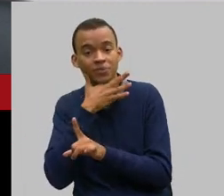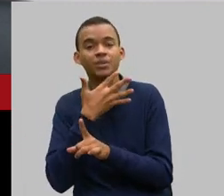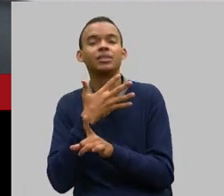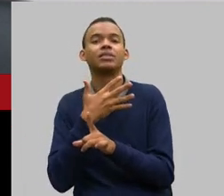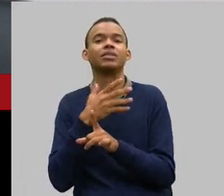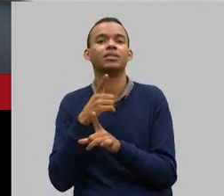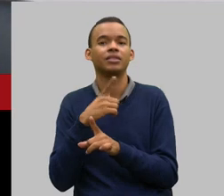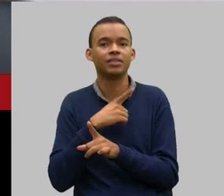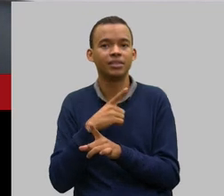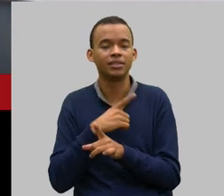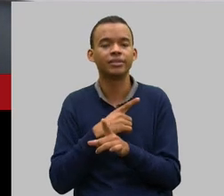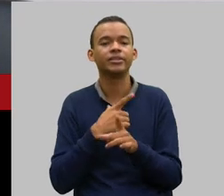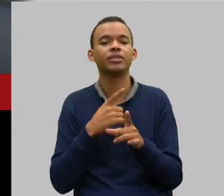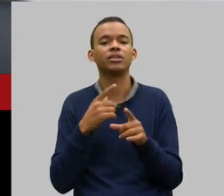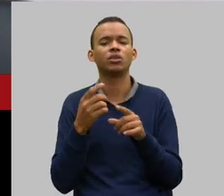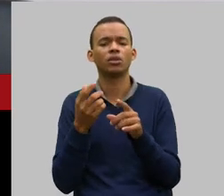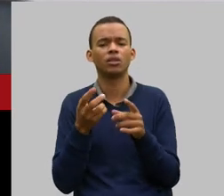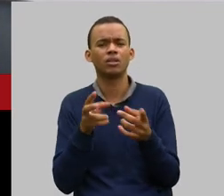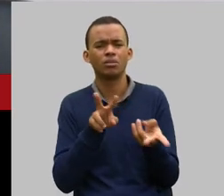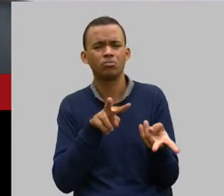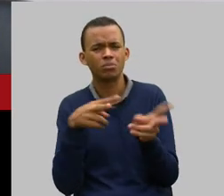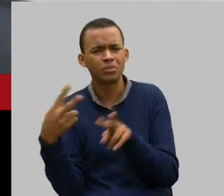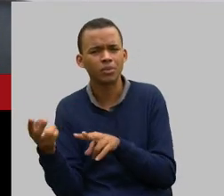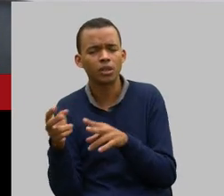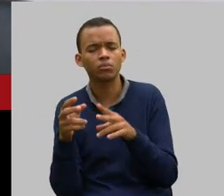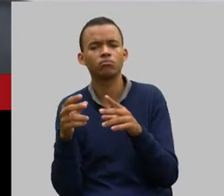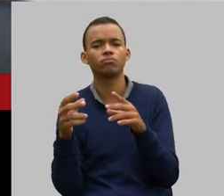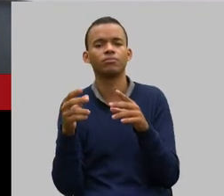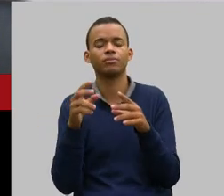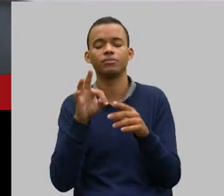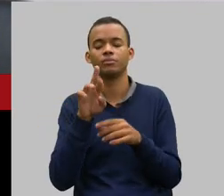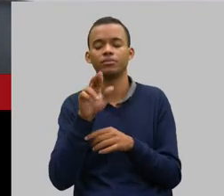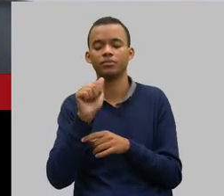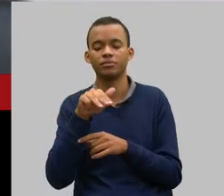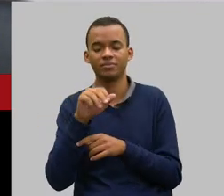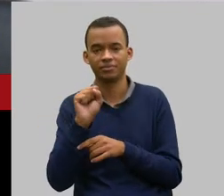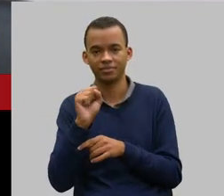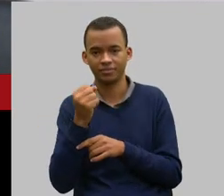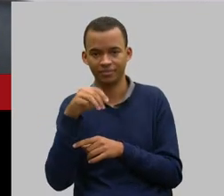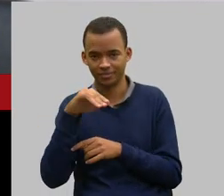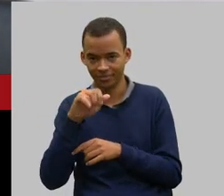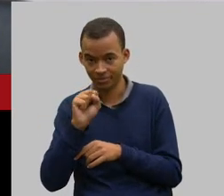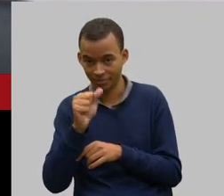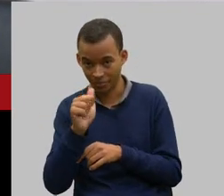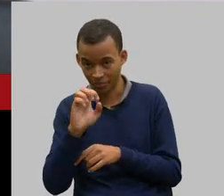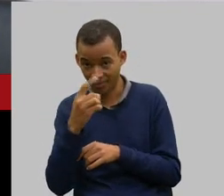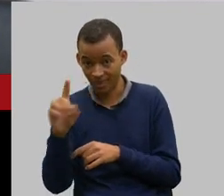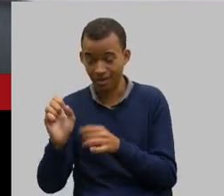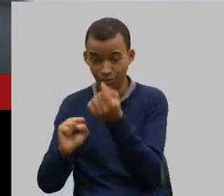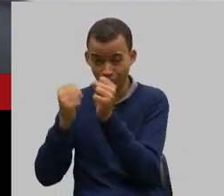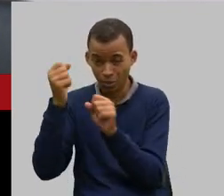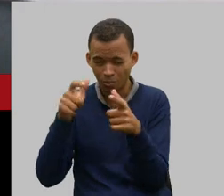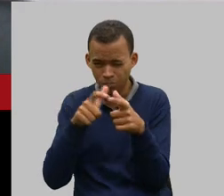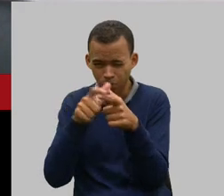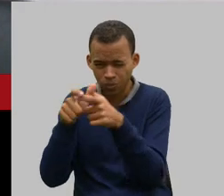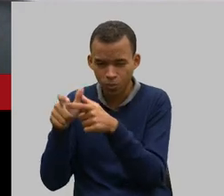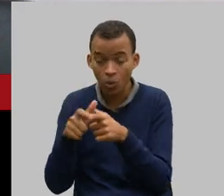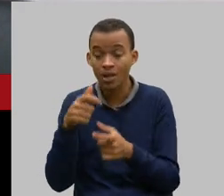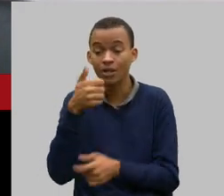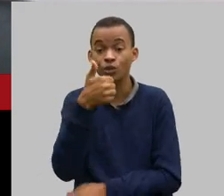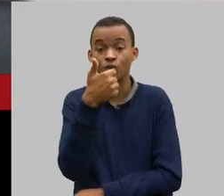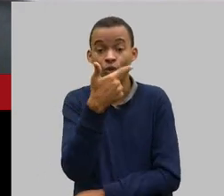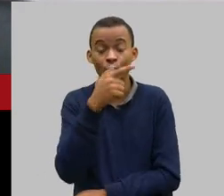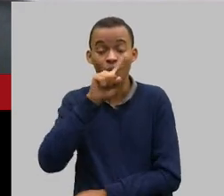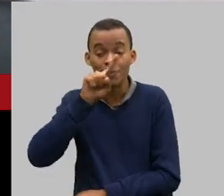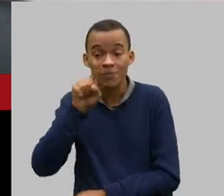CV mais eh eh eh as substações são mais de 12,5 bilhões de reais